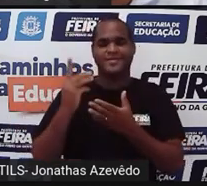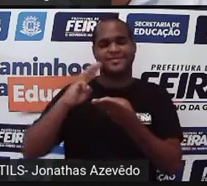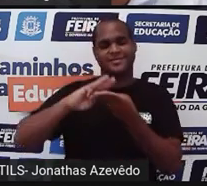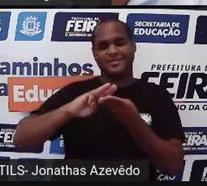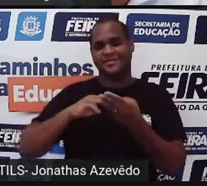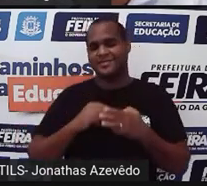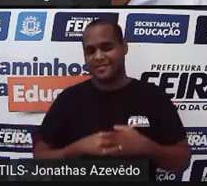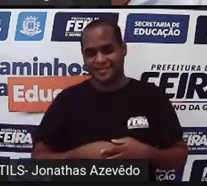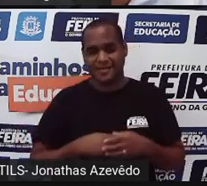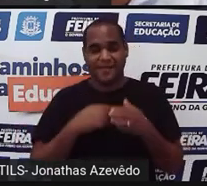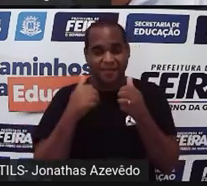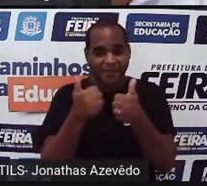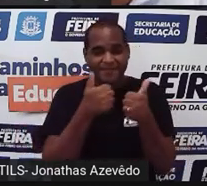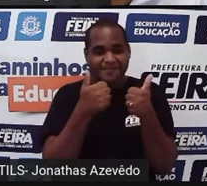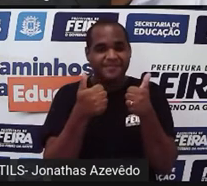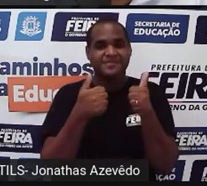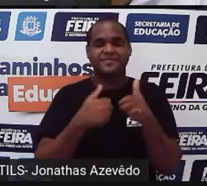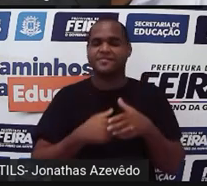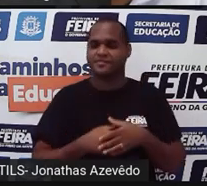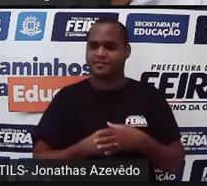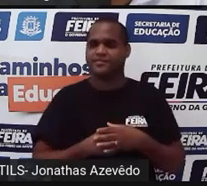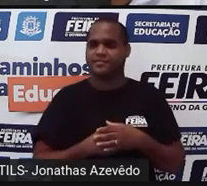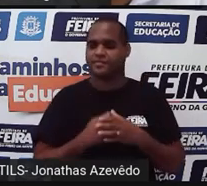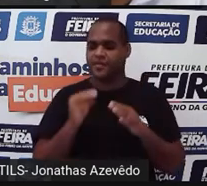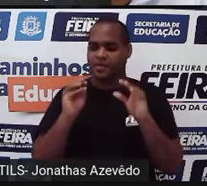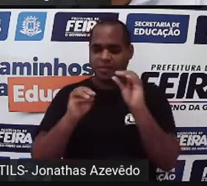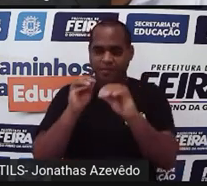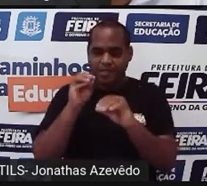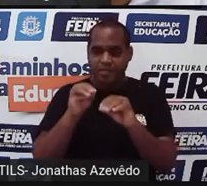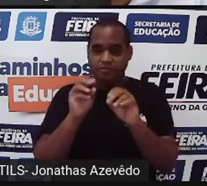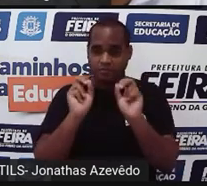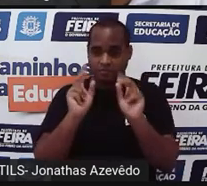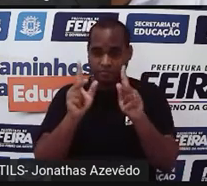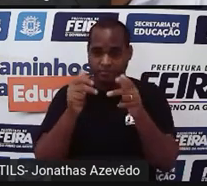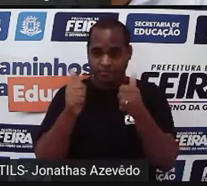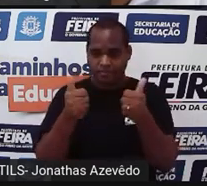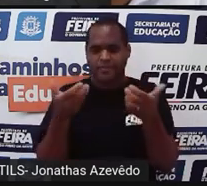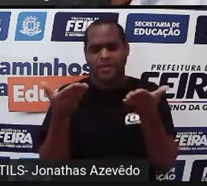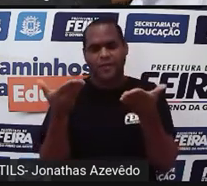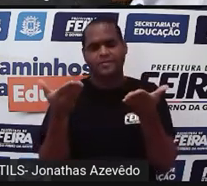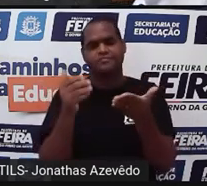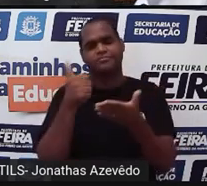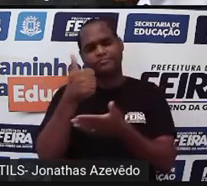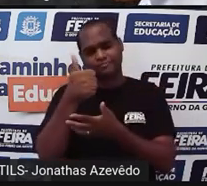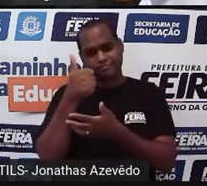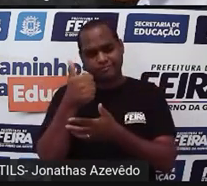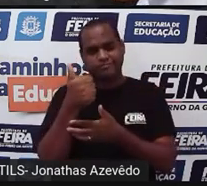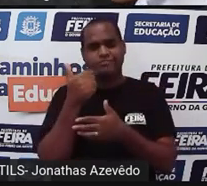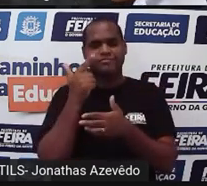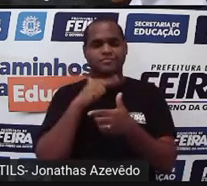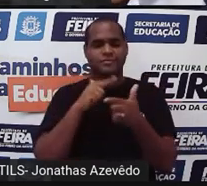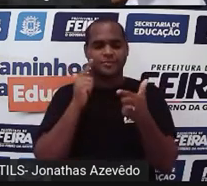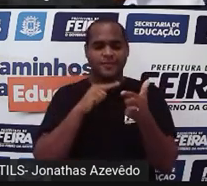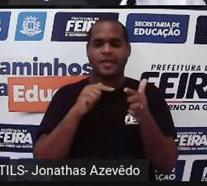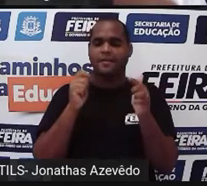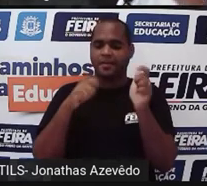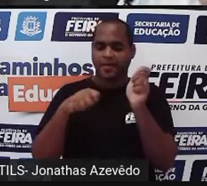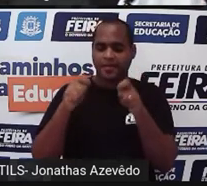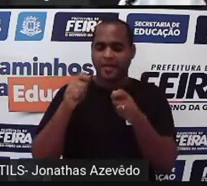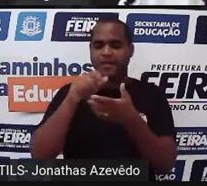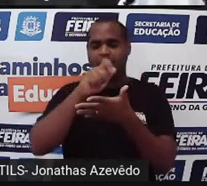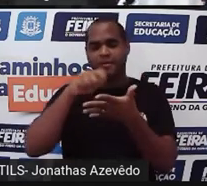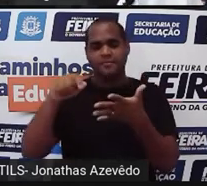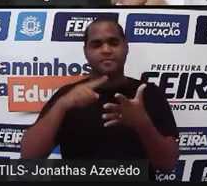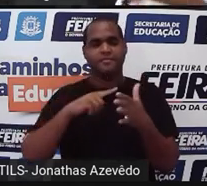matemática, tá bom? Que eu vou colocar ali, ó. Prontinho, agora tá totalmente preenchido esse